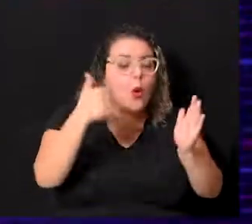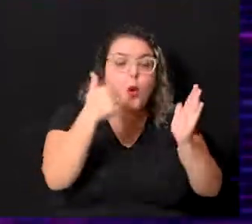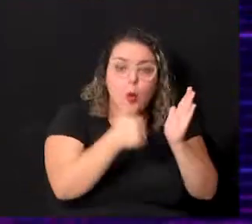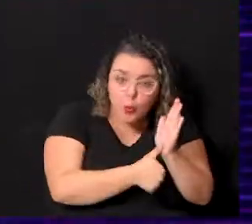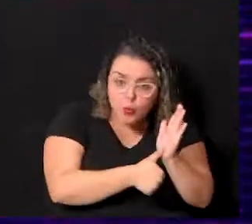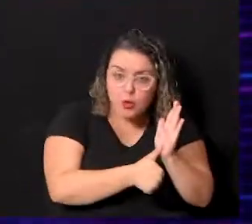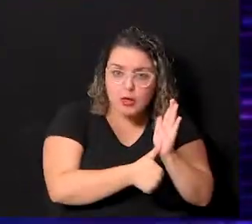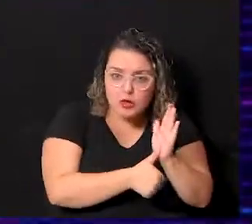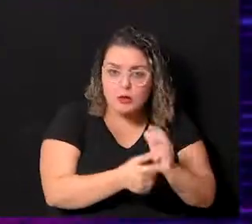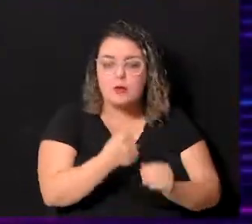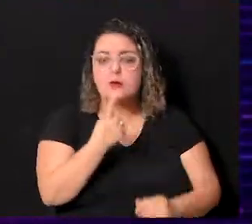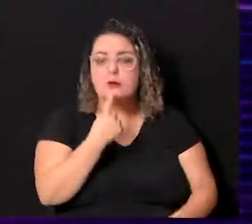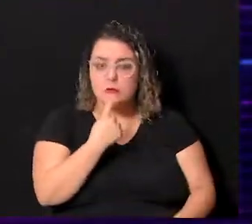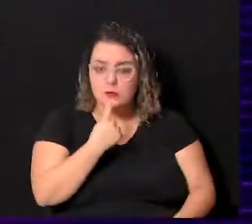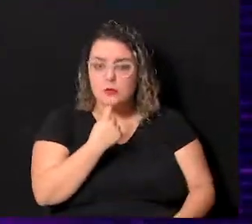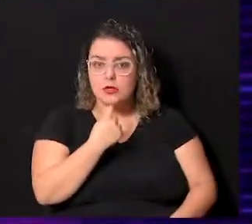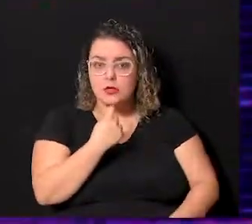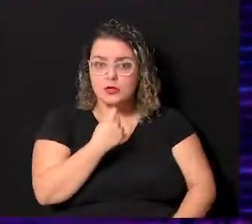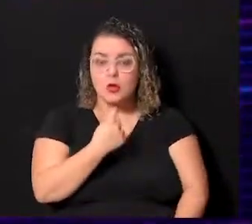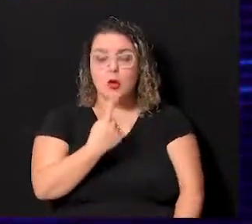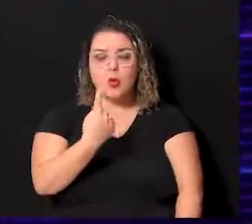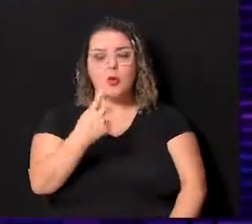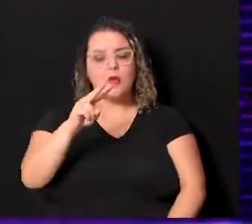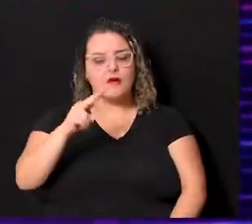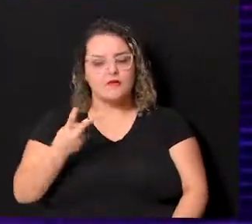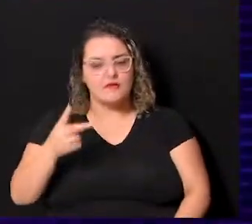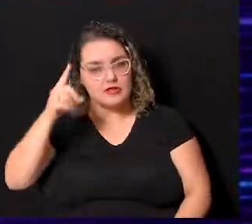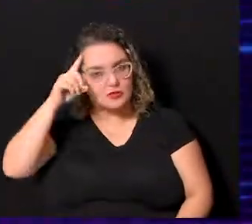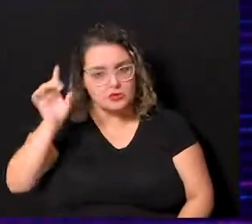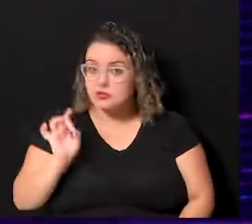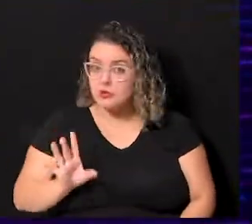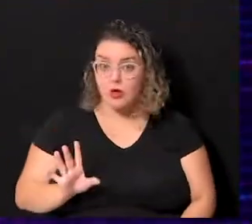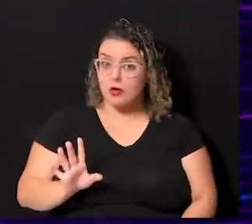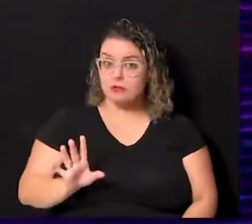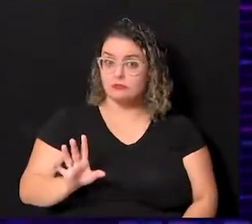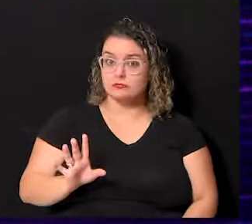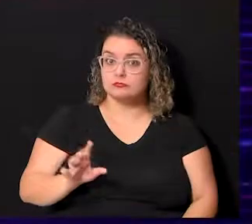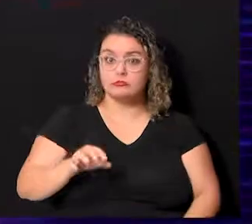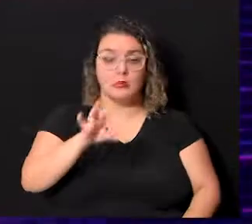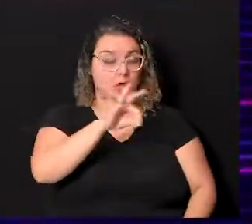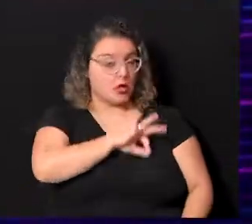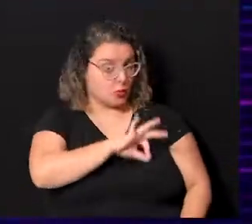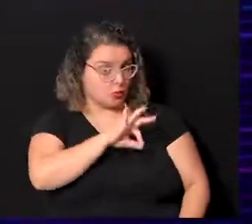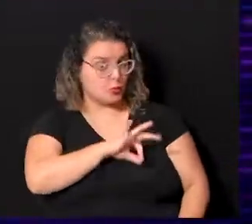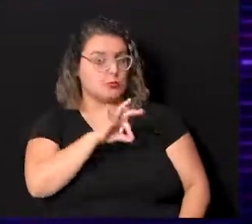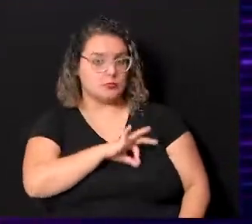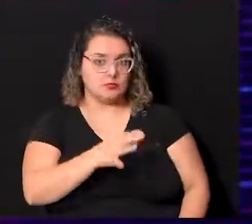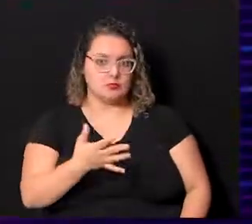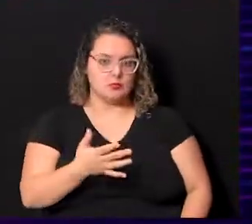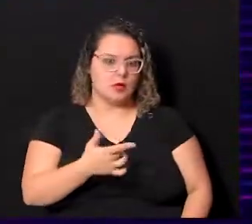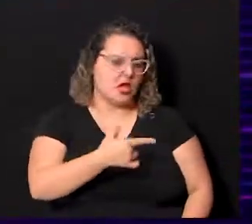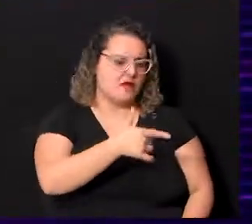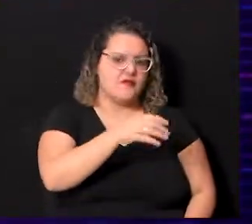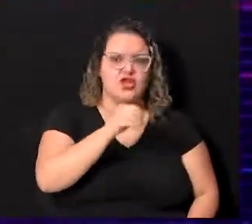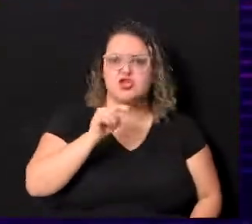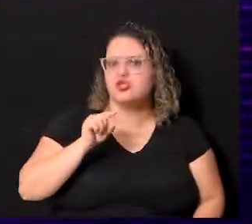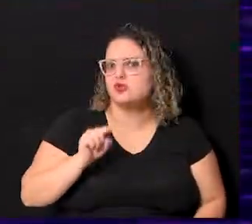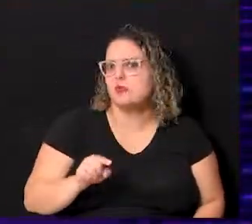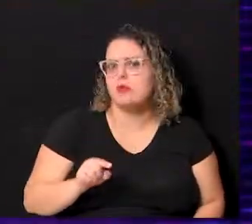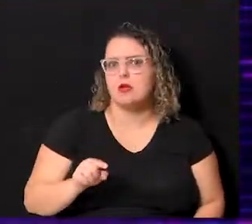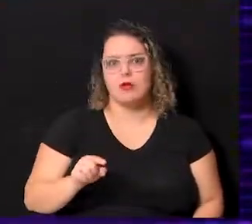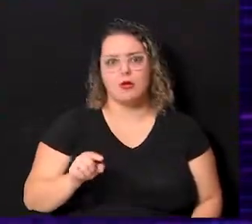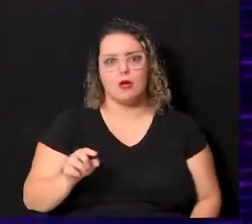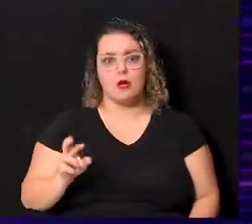botão vermelho, uma vez ao dia e só. E o salário dele para isso é 20 mil reais